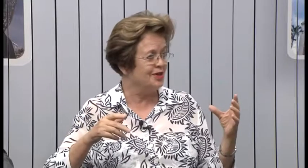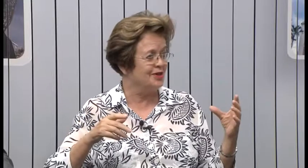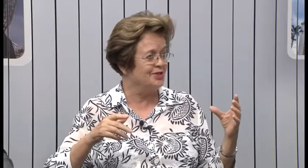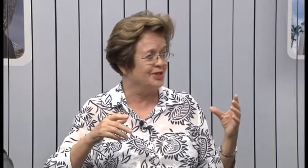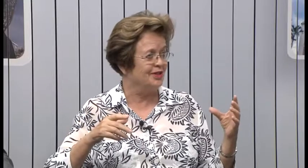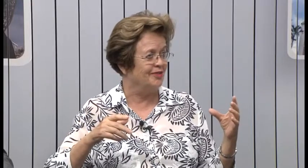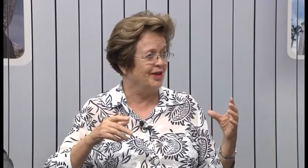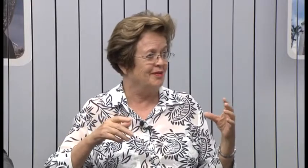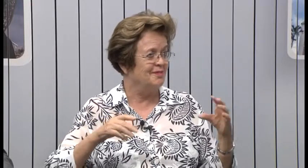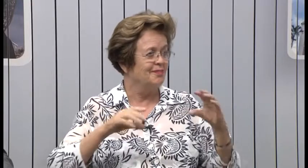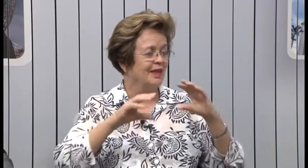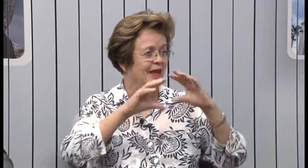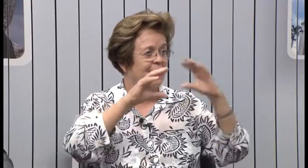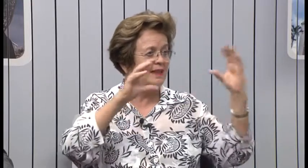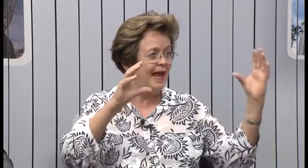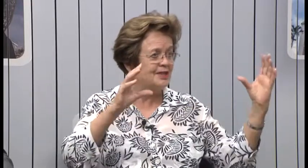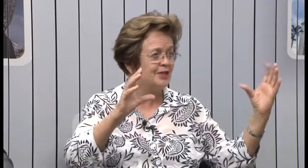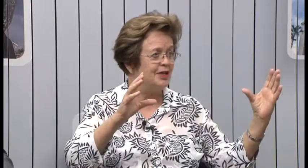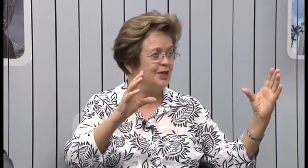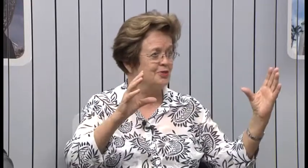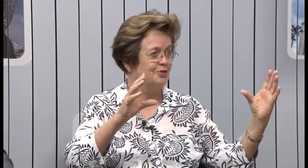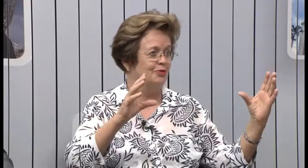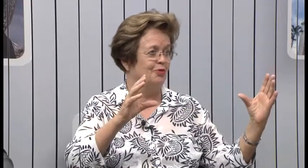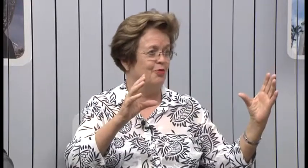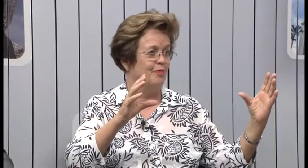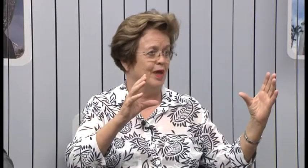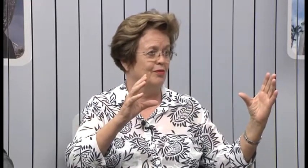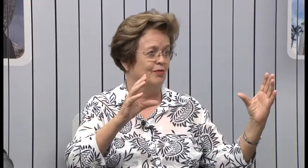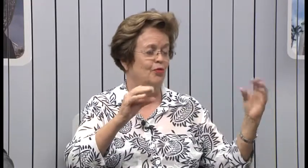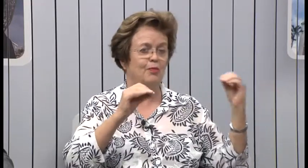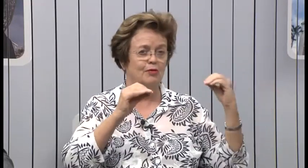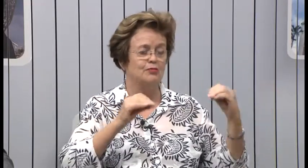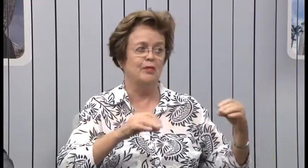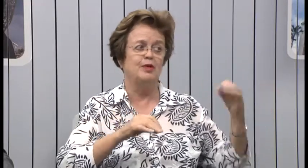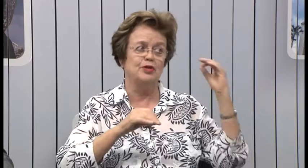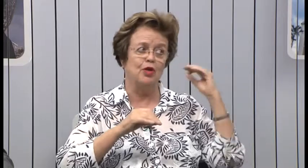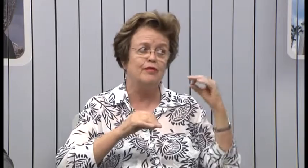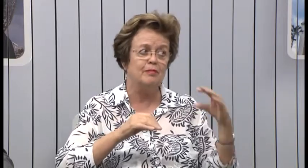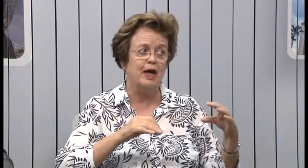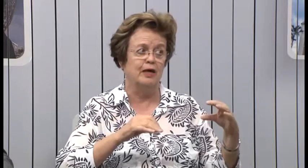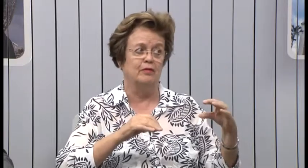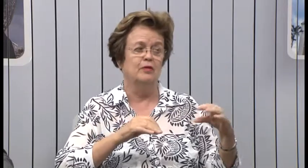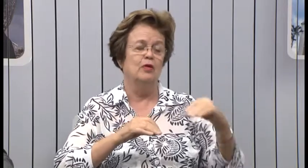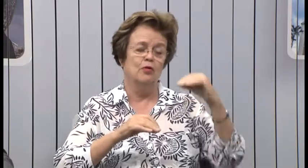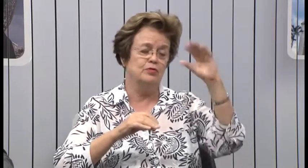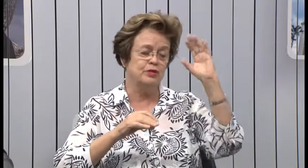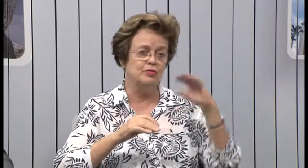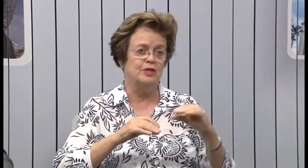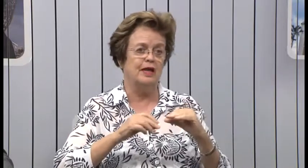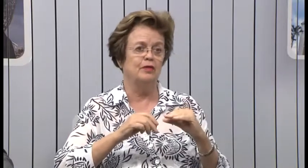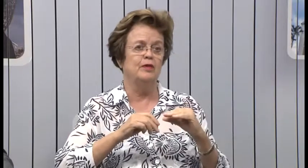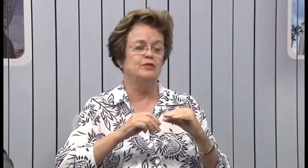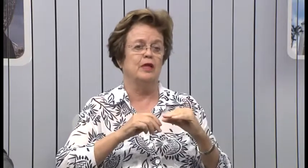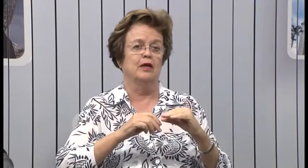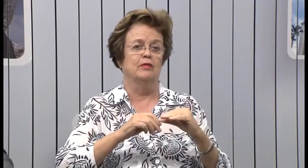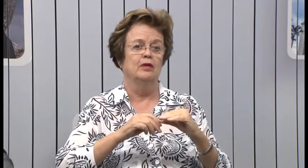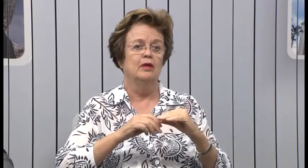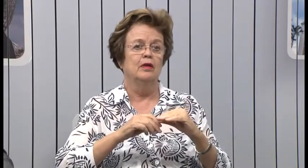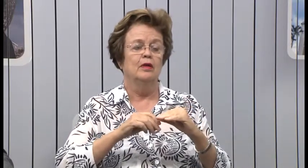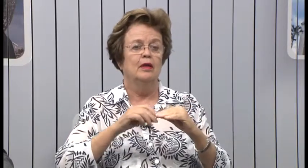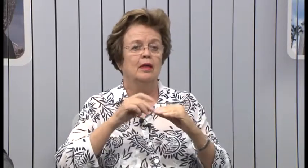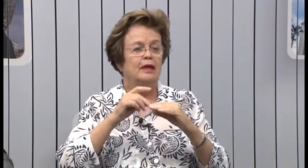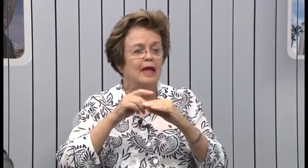tem gente que acredita, né? Ele atesta isso no documento, num pronunciamento 19 de maio, consta do site do